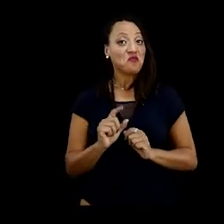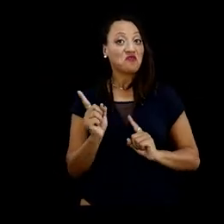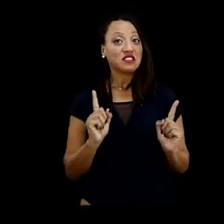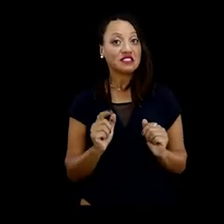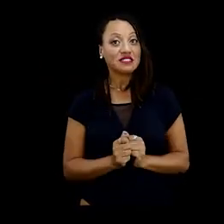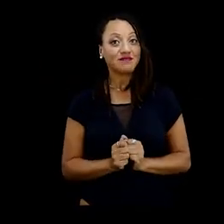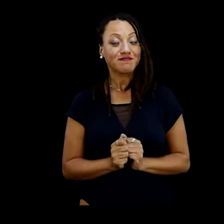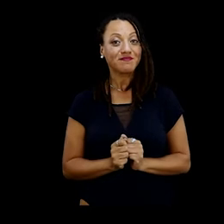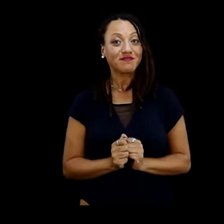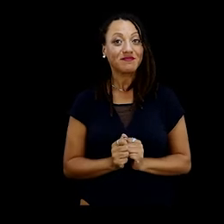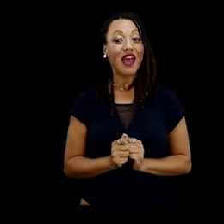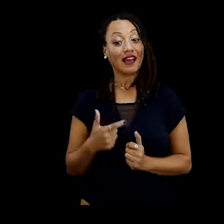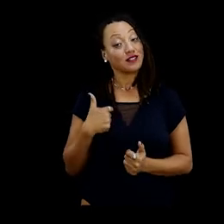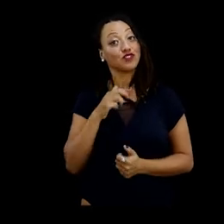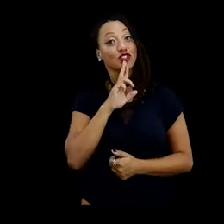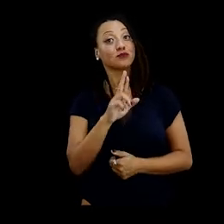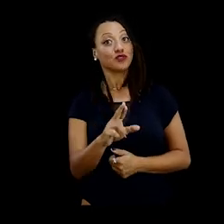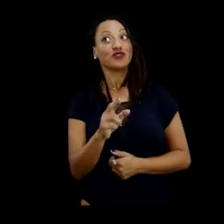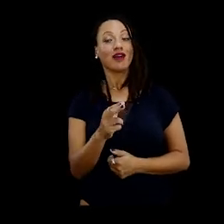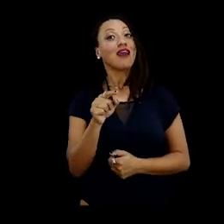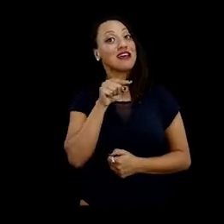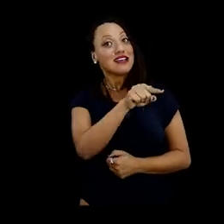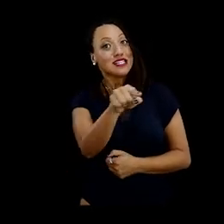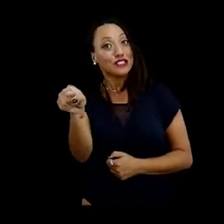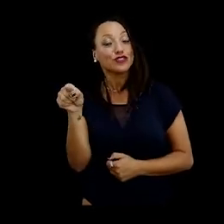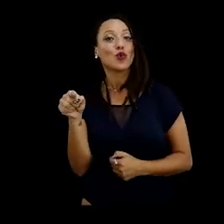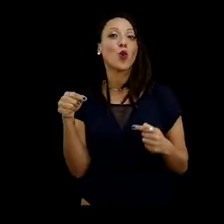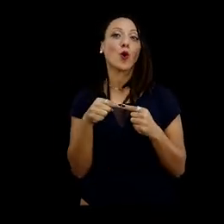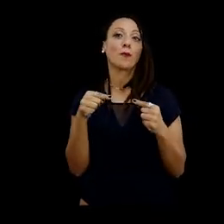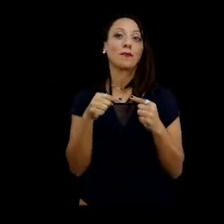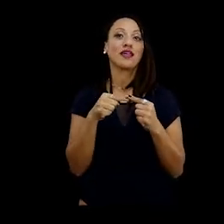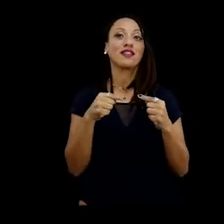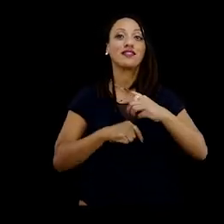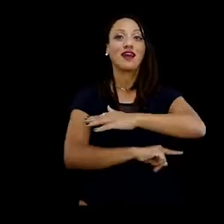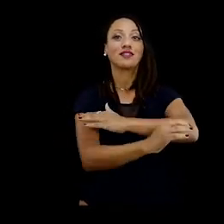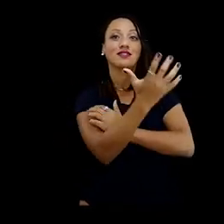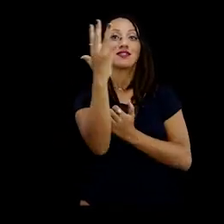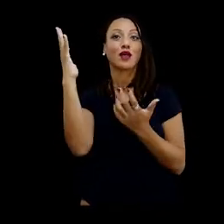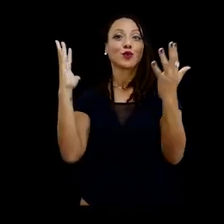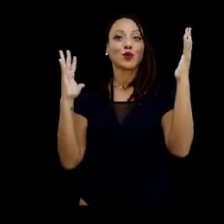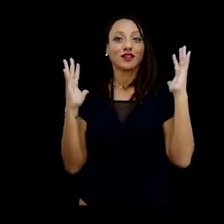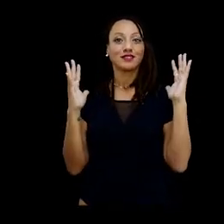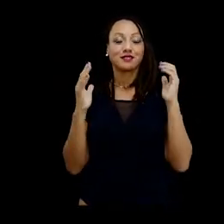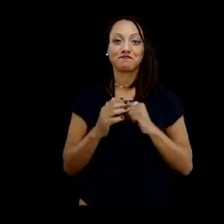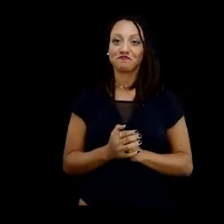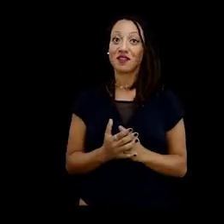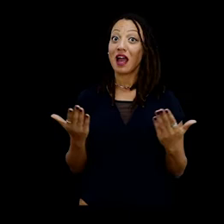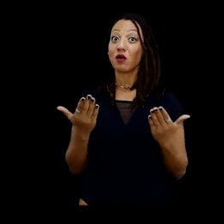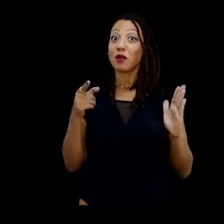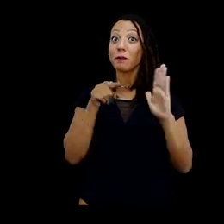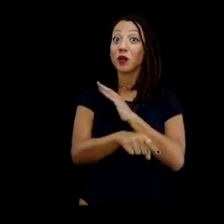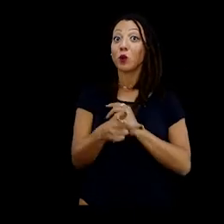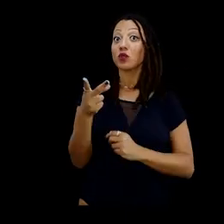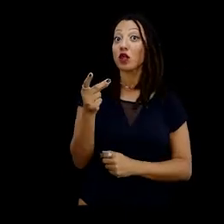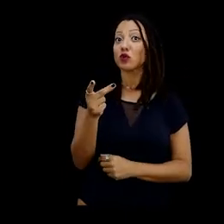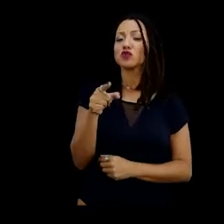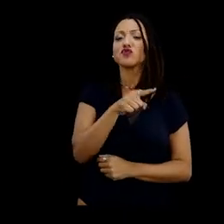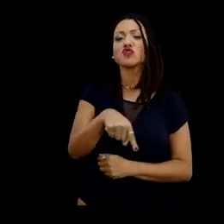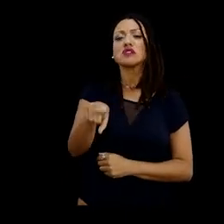dizia: isso é natureza. Agora digam o que vocês fizeram, o